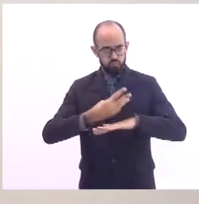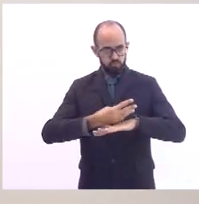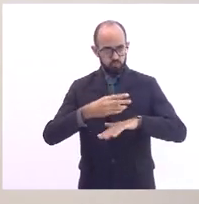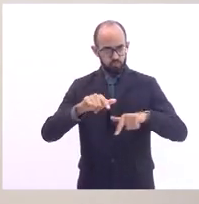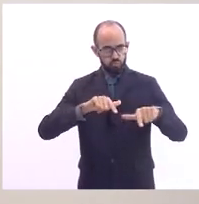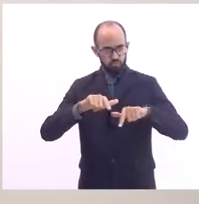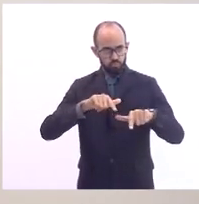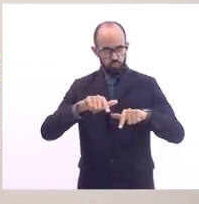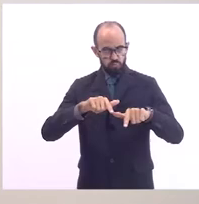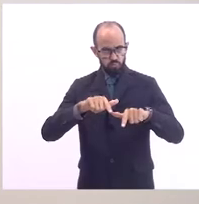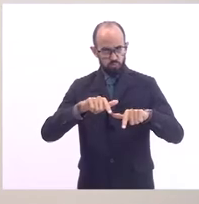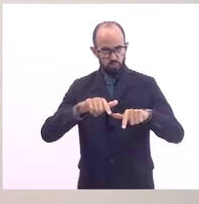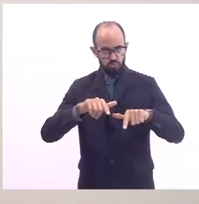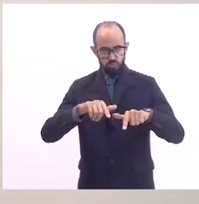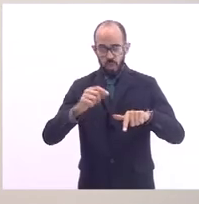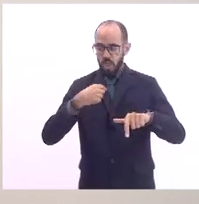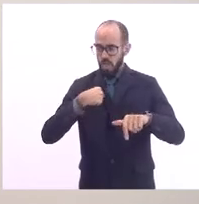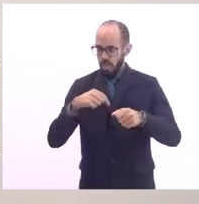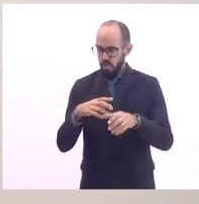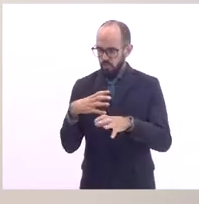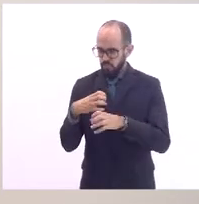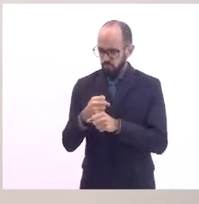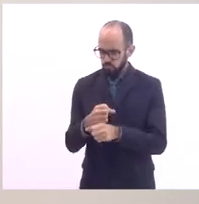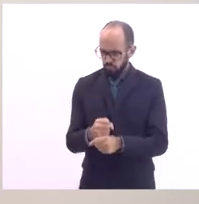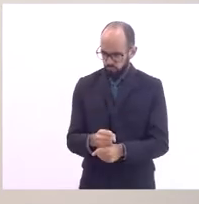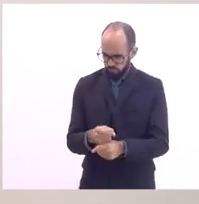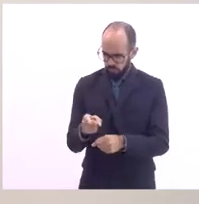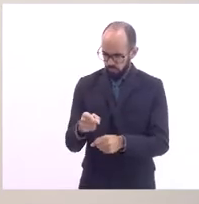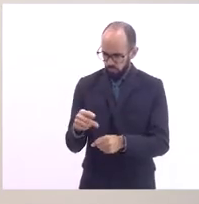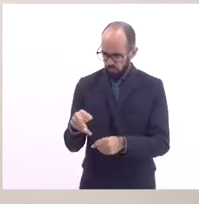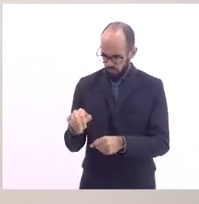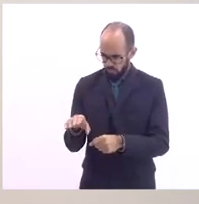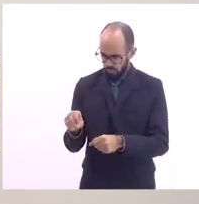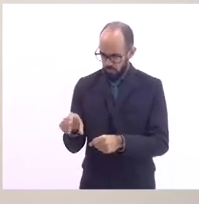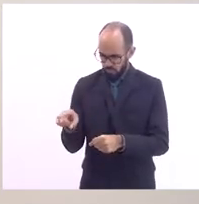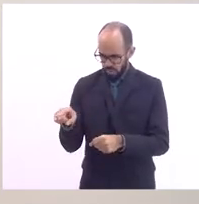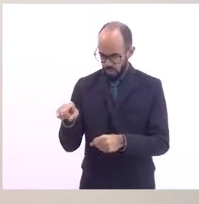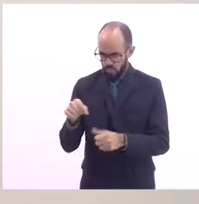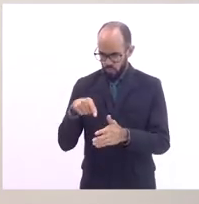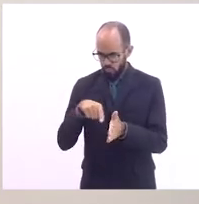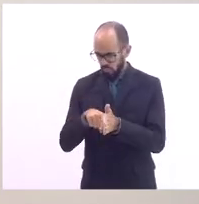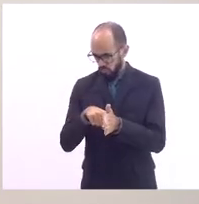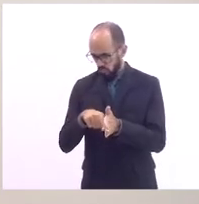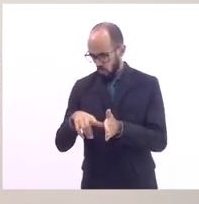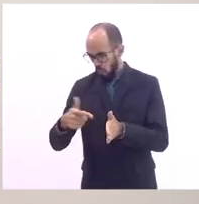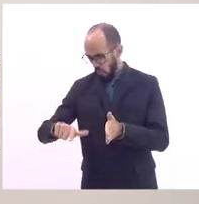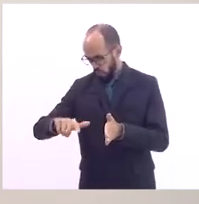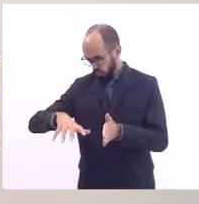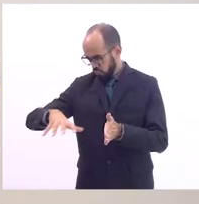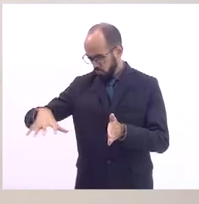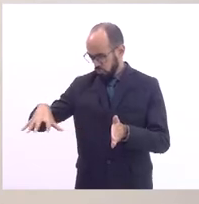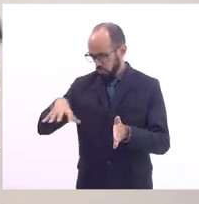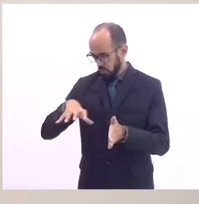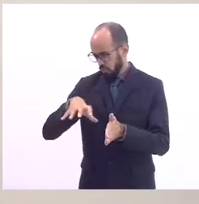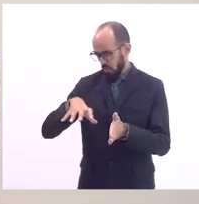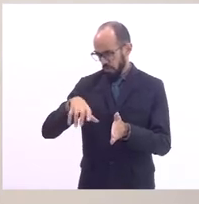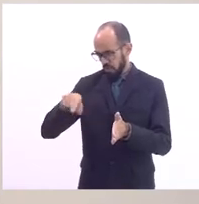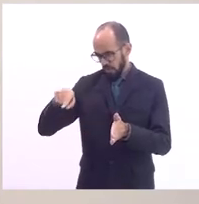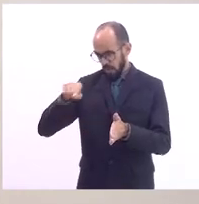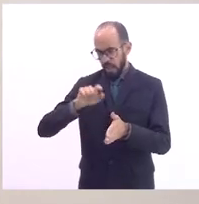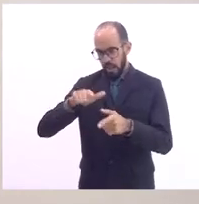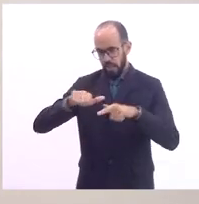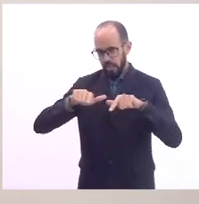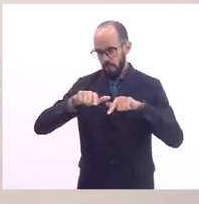um pequeno levantamento, deputado Paulo Ramos, em outras áreas, como foi citado aqui pelo nosso engenheiro lá da Enel, que ela atua,